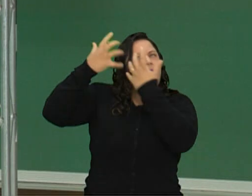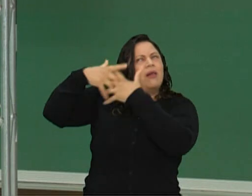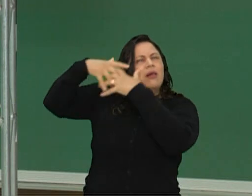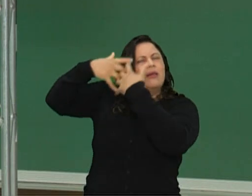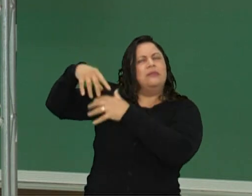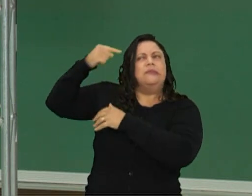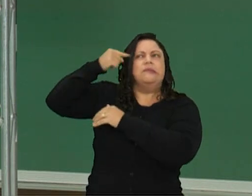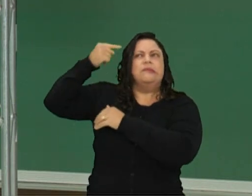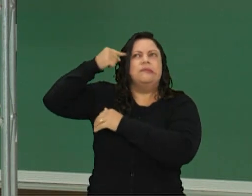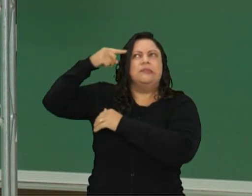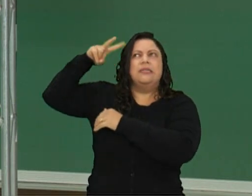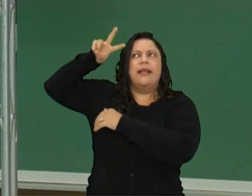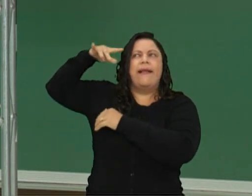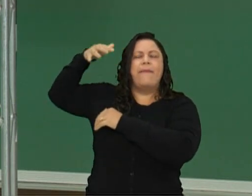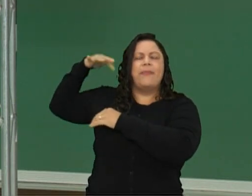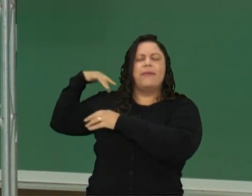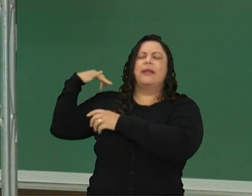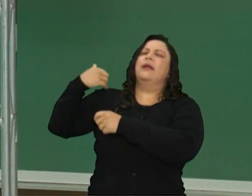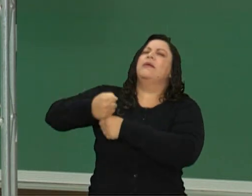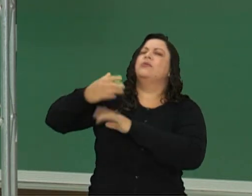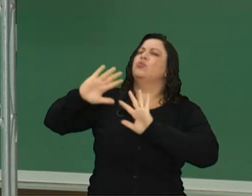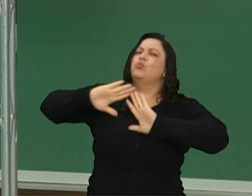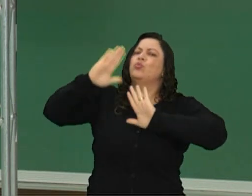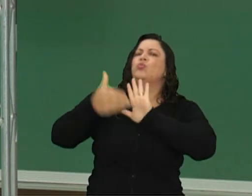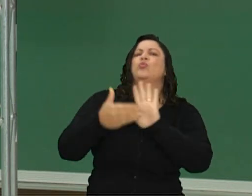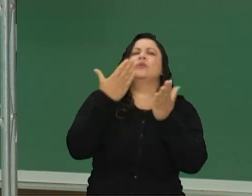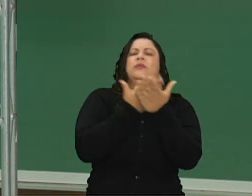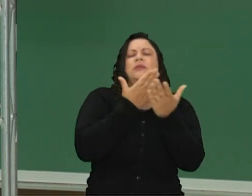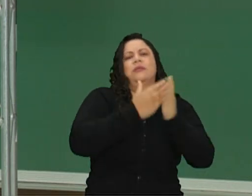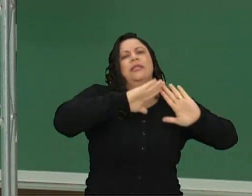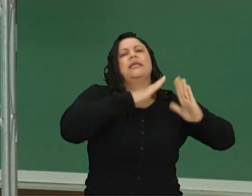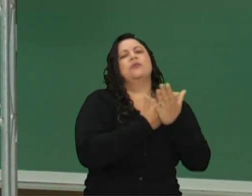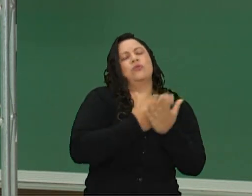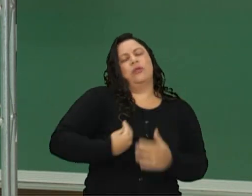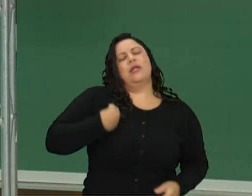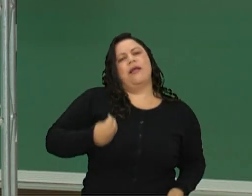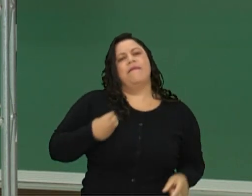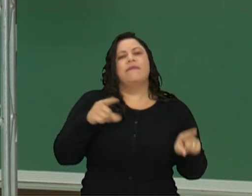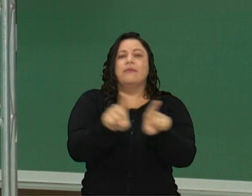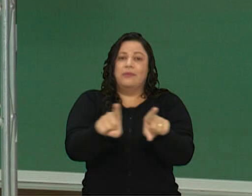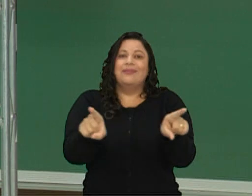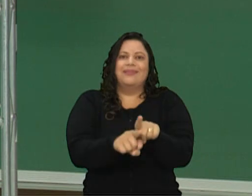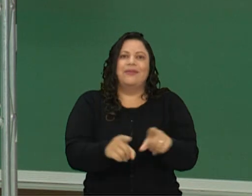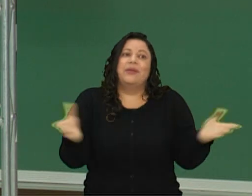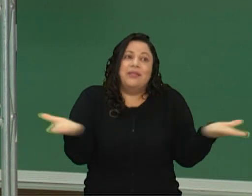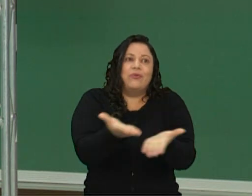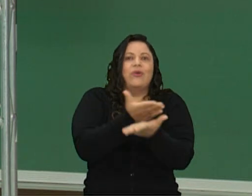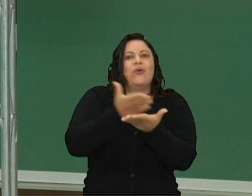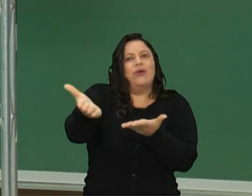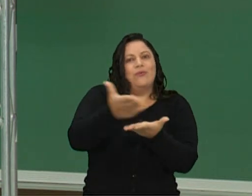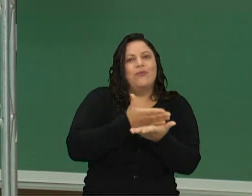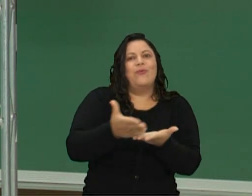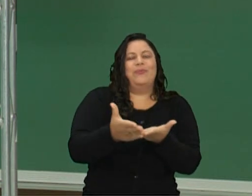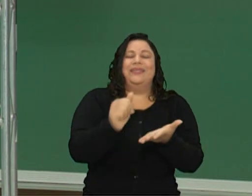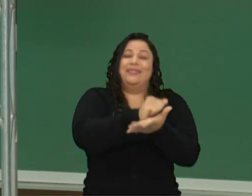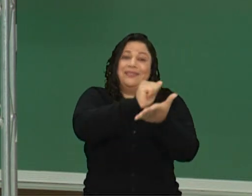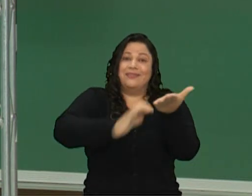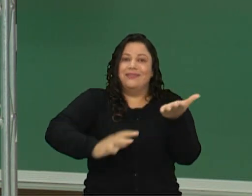você aprendeu, não só na escola, como na vida. Bom, então vamos começar com uma